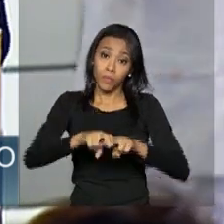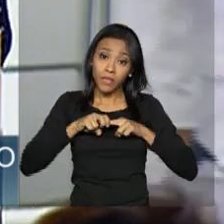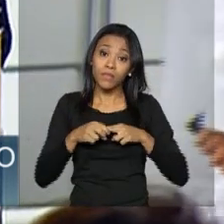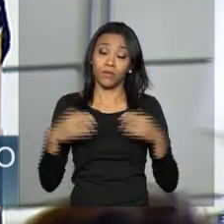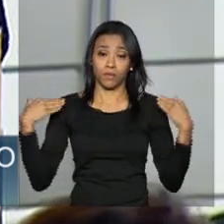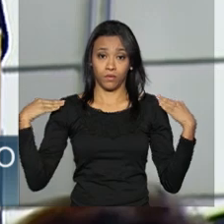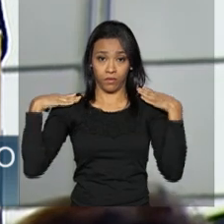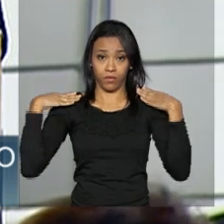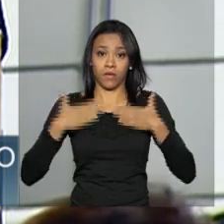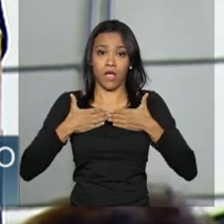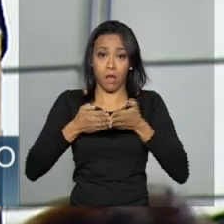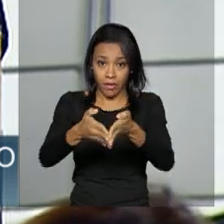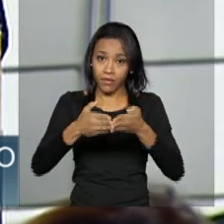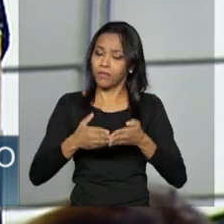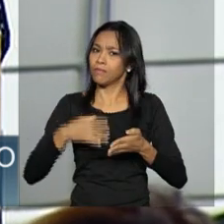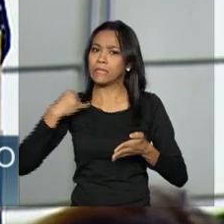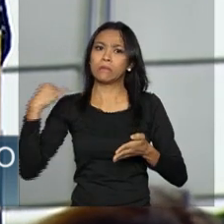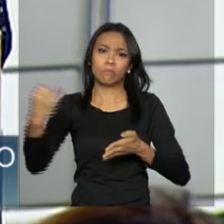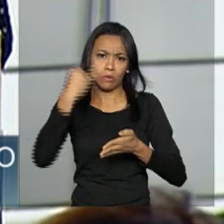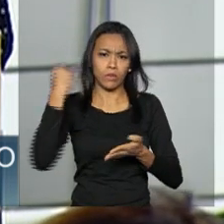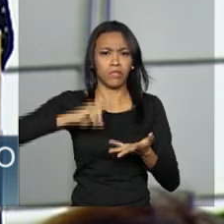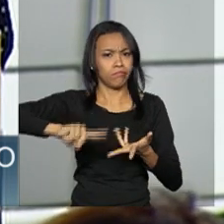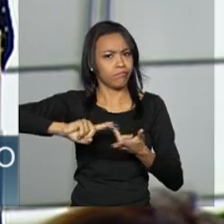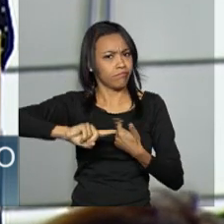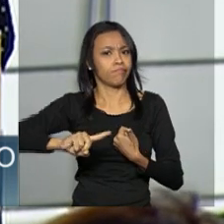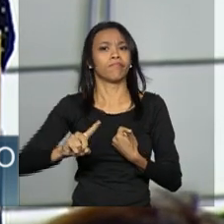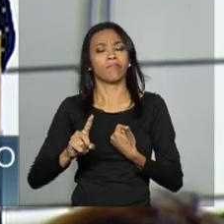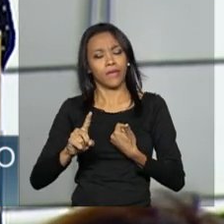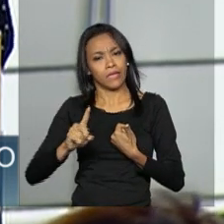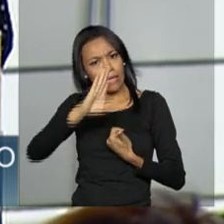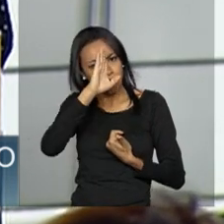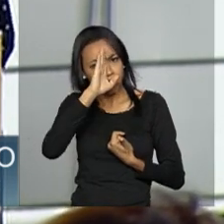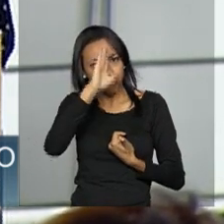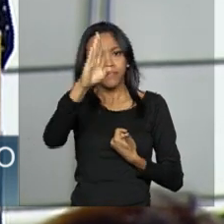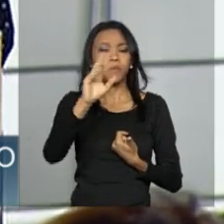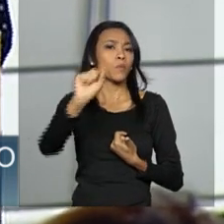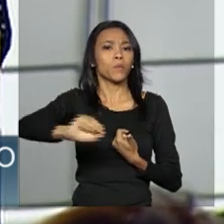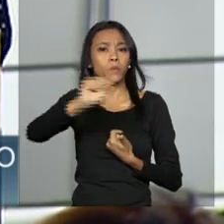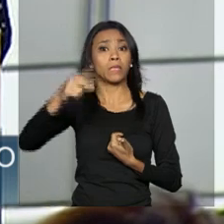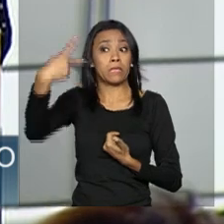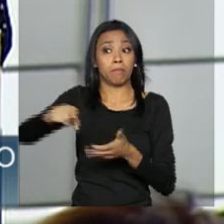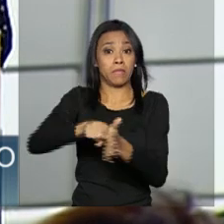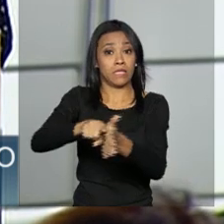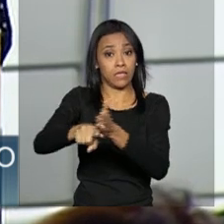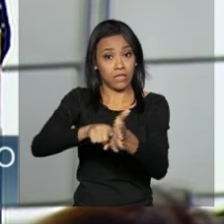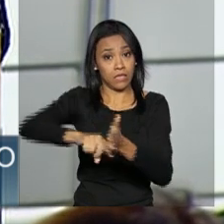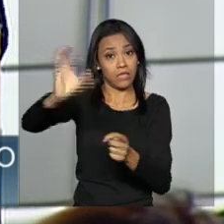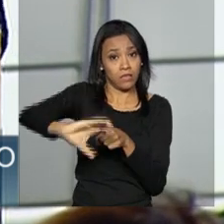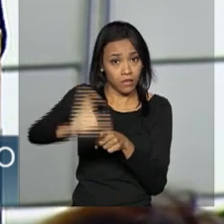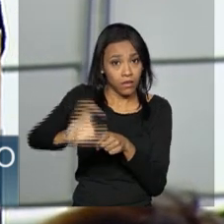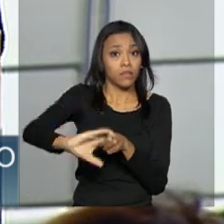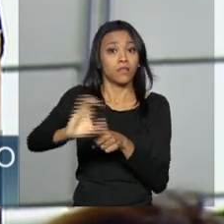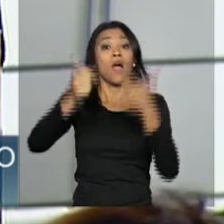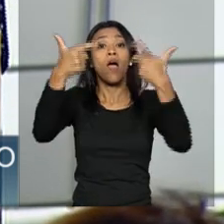papel fundamental em todas as atividades e se destaca nas pesquisas científicas que o Brasil conduz